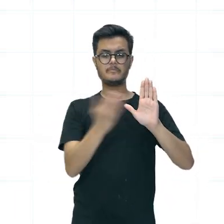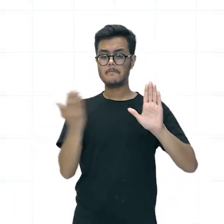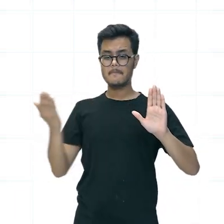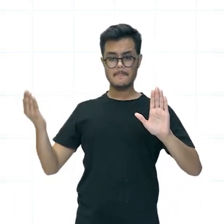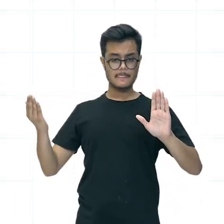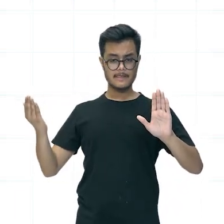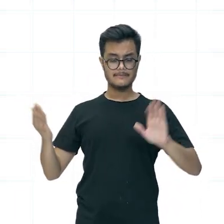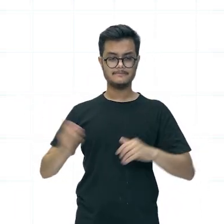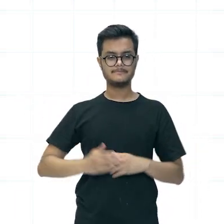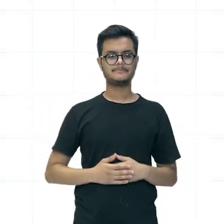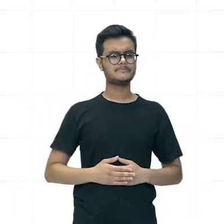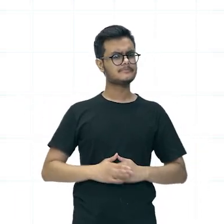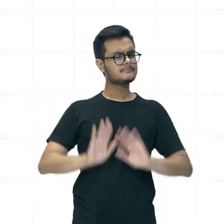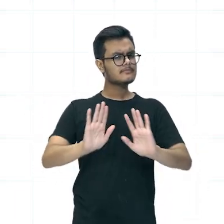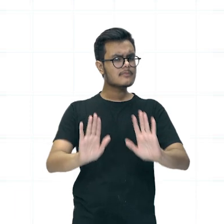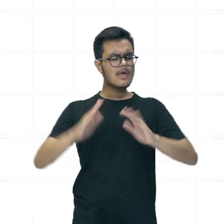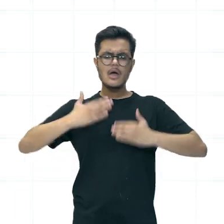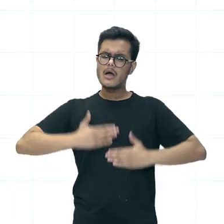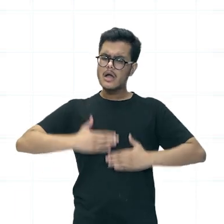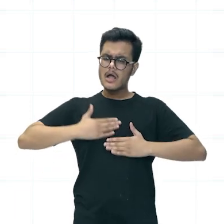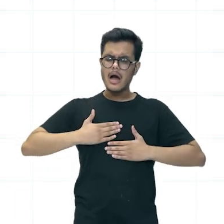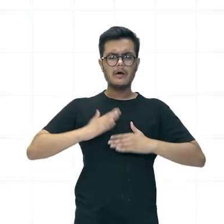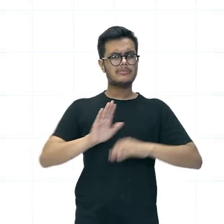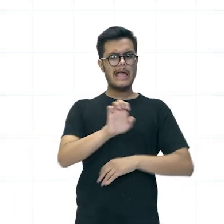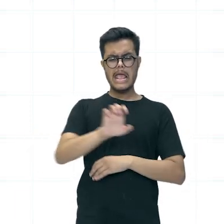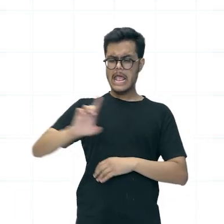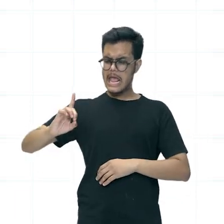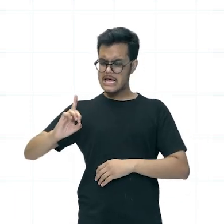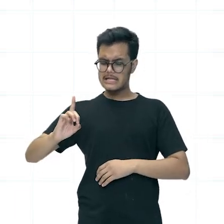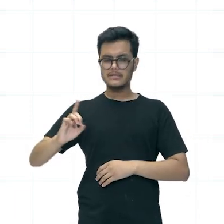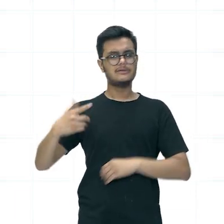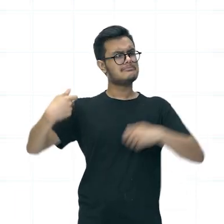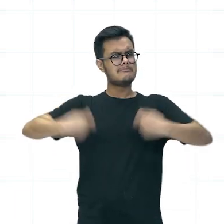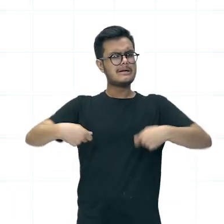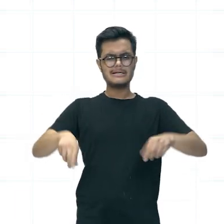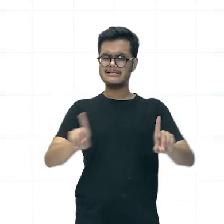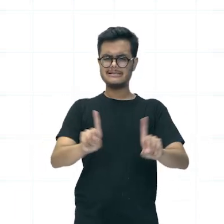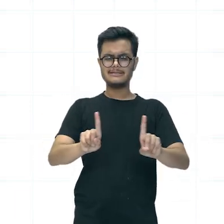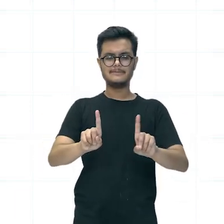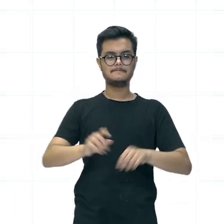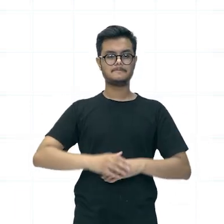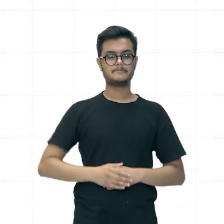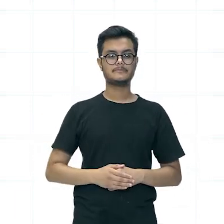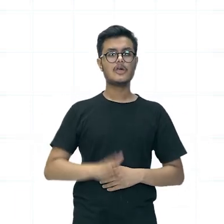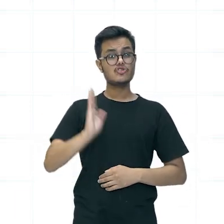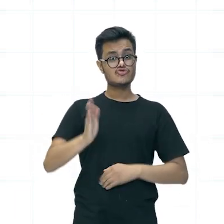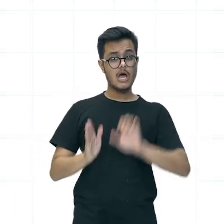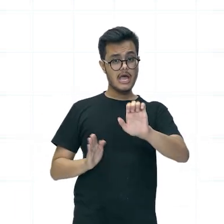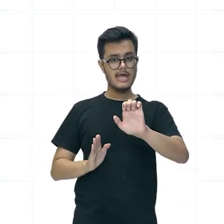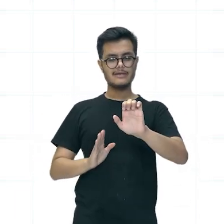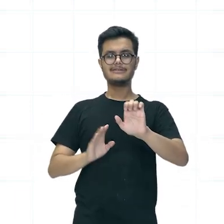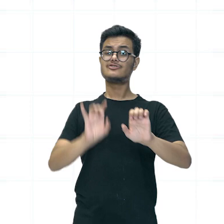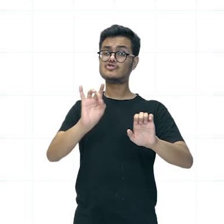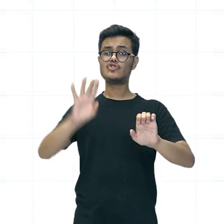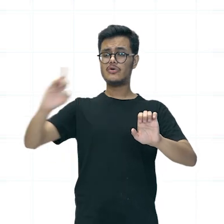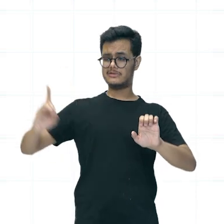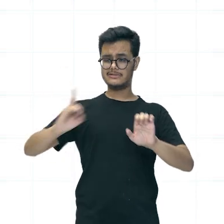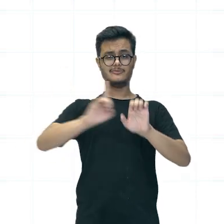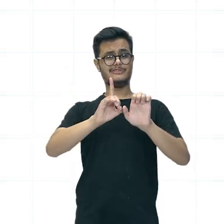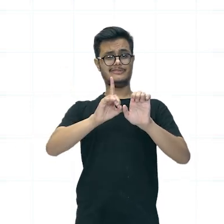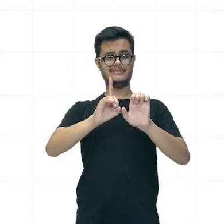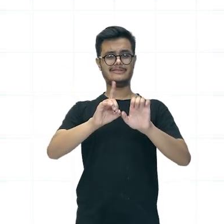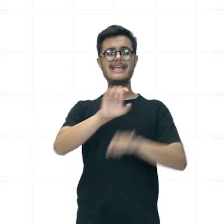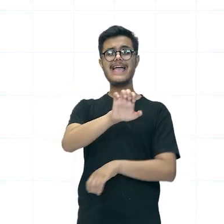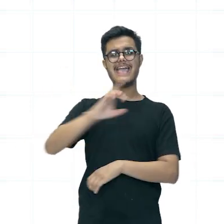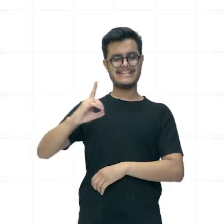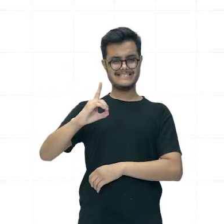Então, não vamos acrescentar outra letra E, duplicar a letra E. Já tem a letra E ali, só acrescentar o